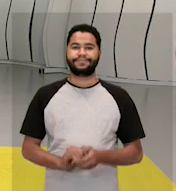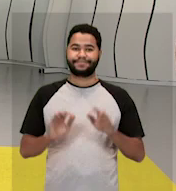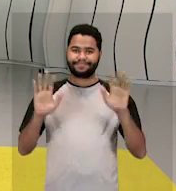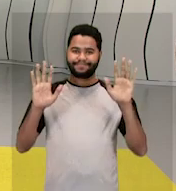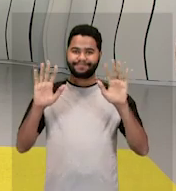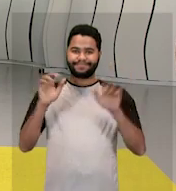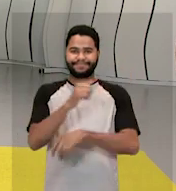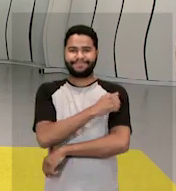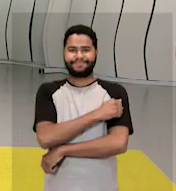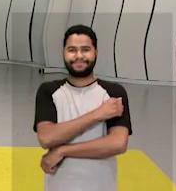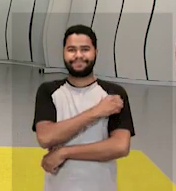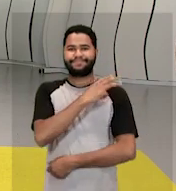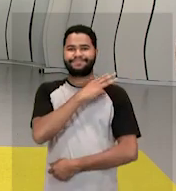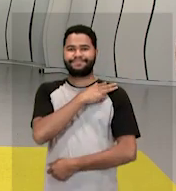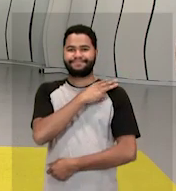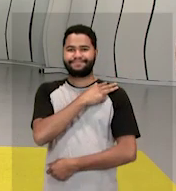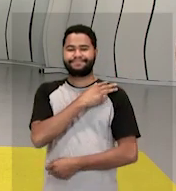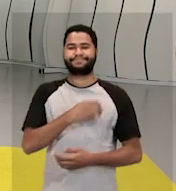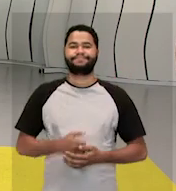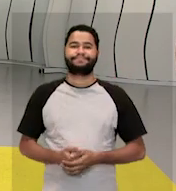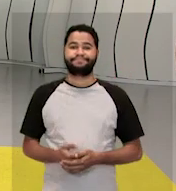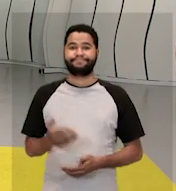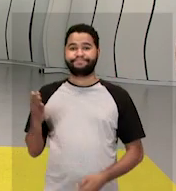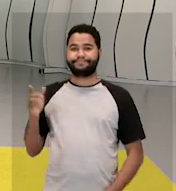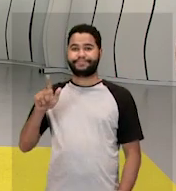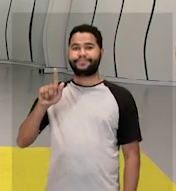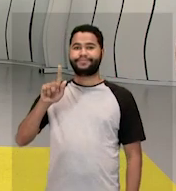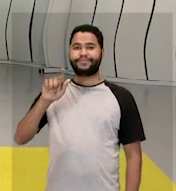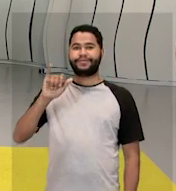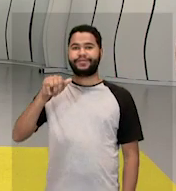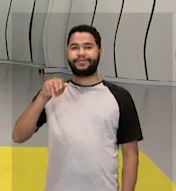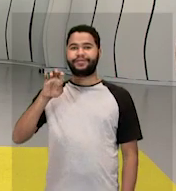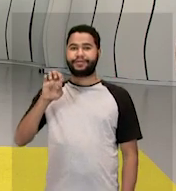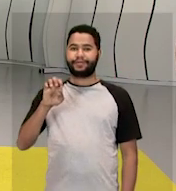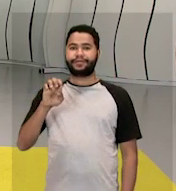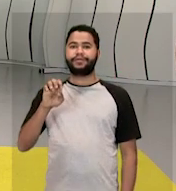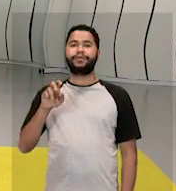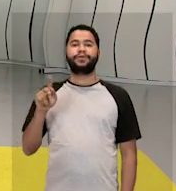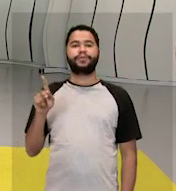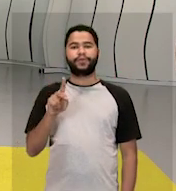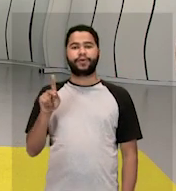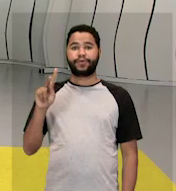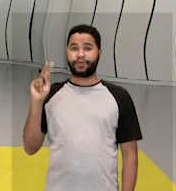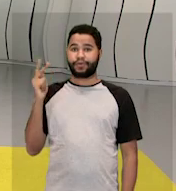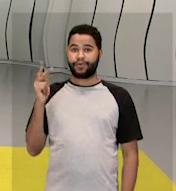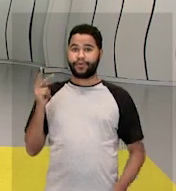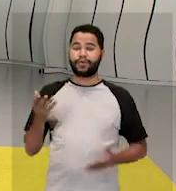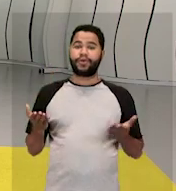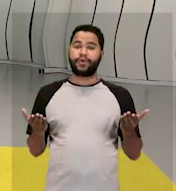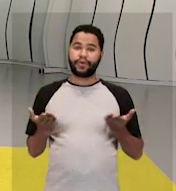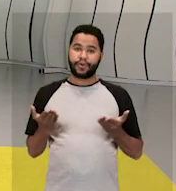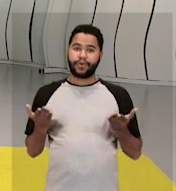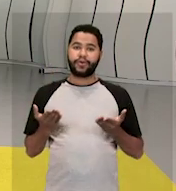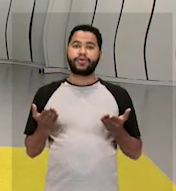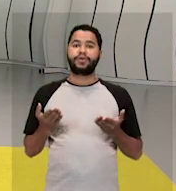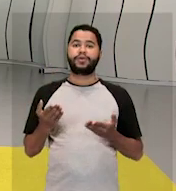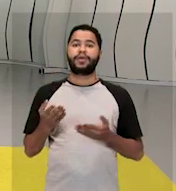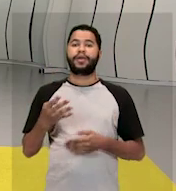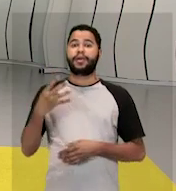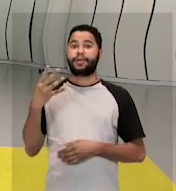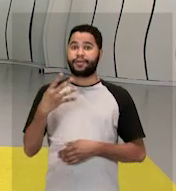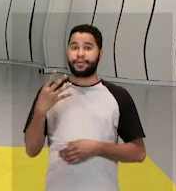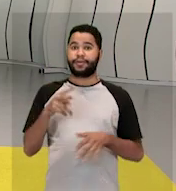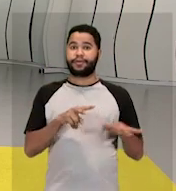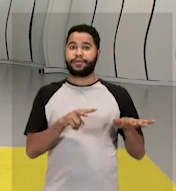Olá, aluno do terceiro ano do ensino médio. Meu nome é Diane Amaral, professor de História. Vamos trabalhar hoje a quarta semana do PET